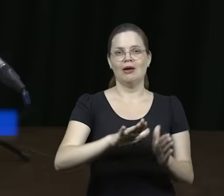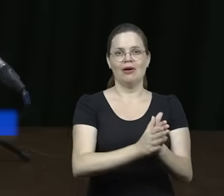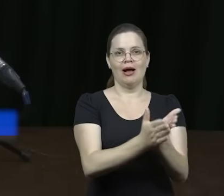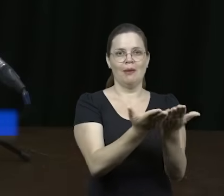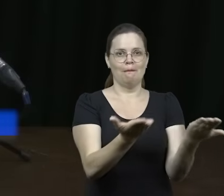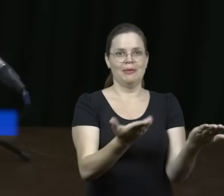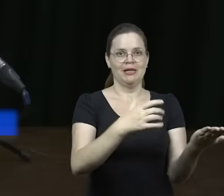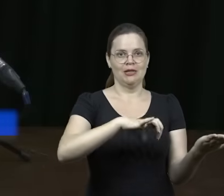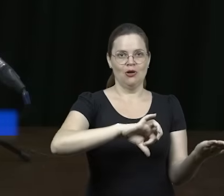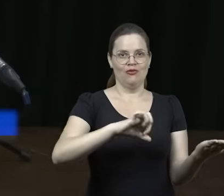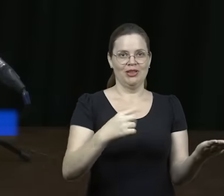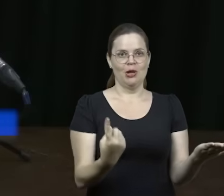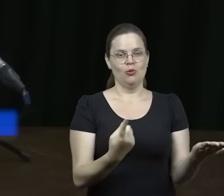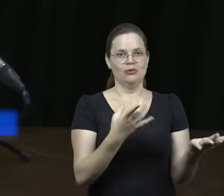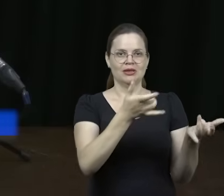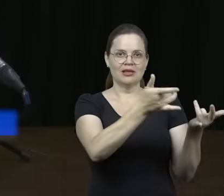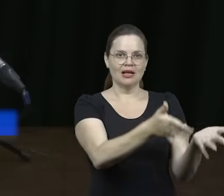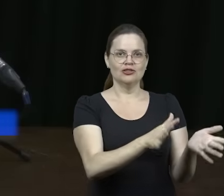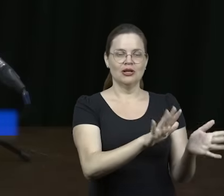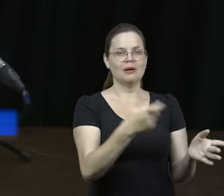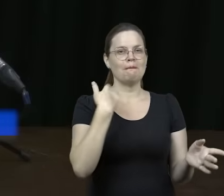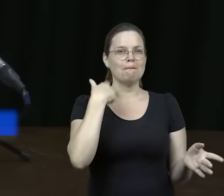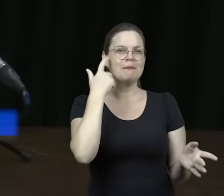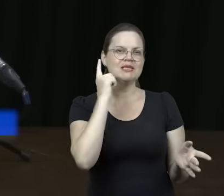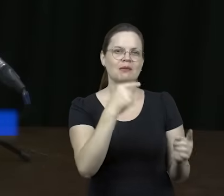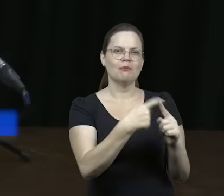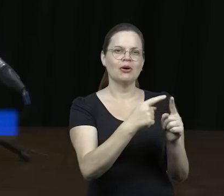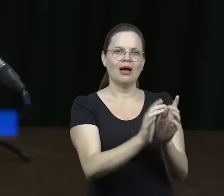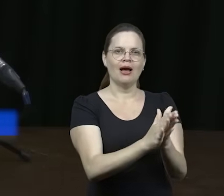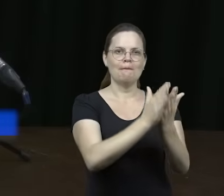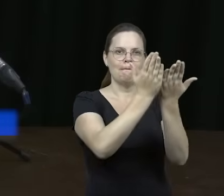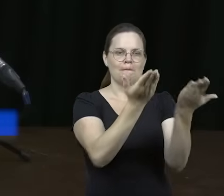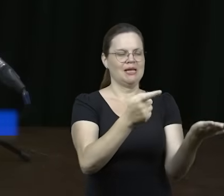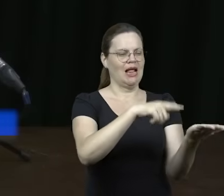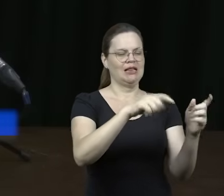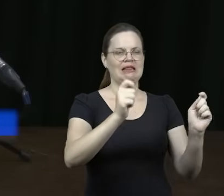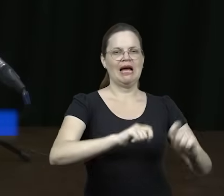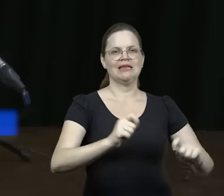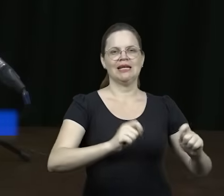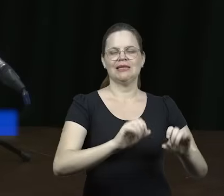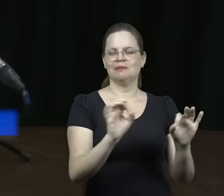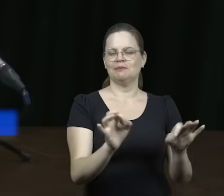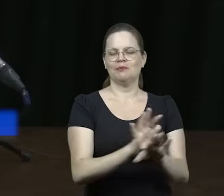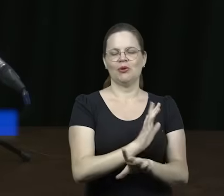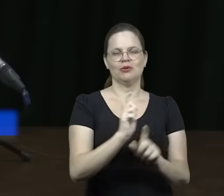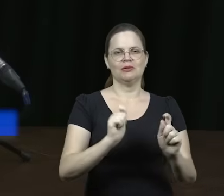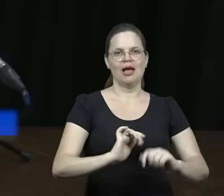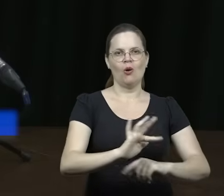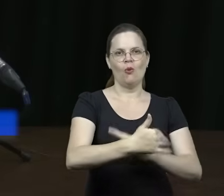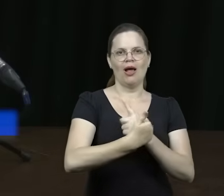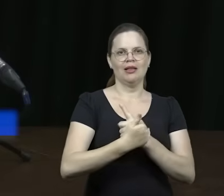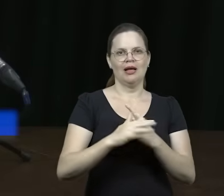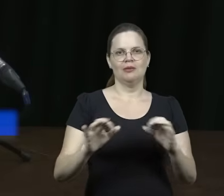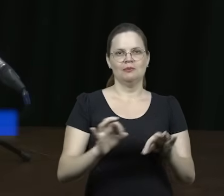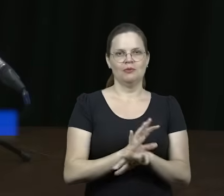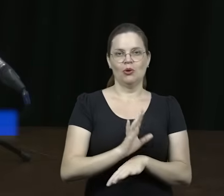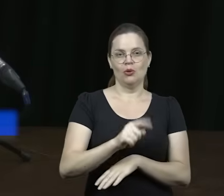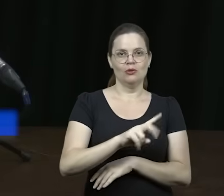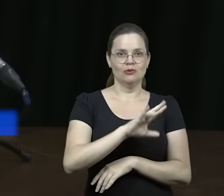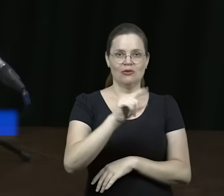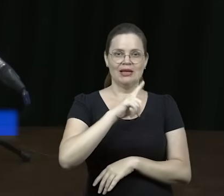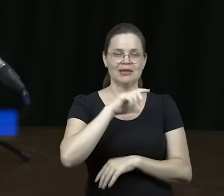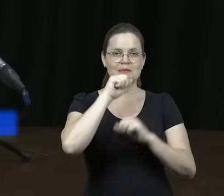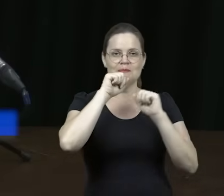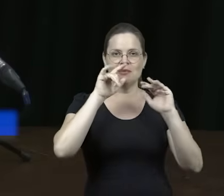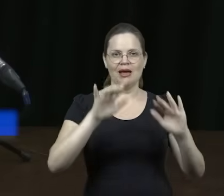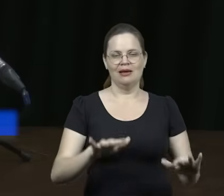Há pessoas que pensam que só de estar com a Bíblia aberta ali no Salmo 91, acham que vai ter